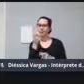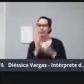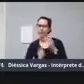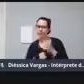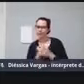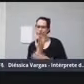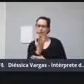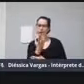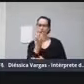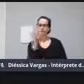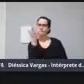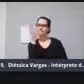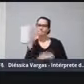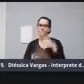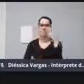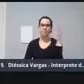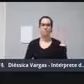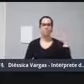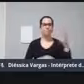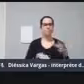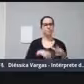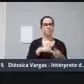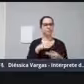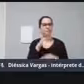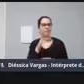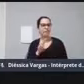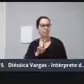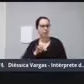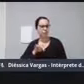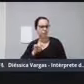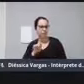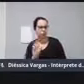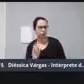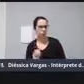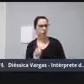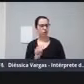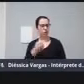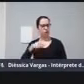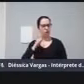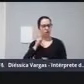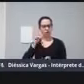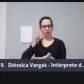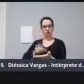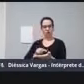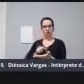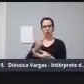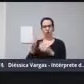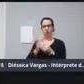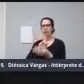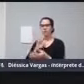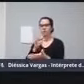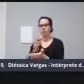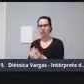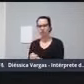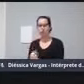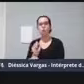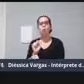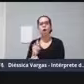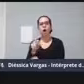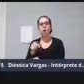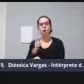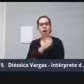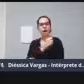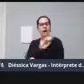tem pela página que vocês podem observar o resultado, né, na página tal corresponde a animal. Então, a